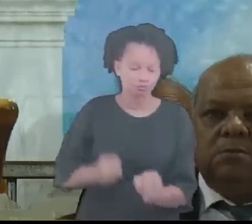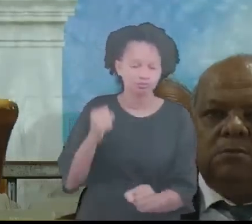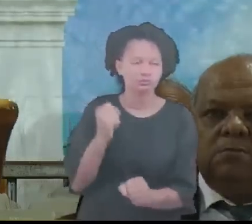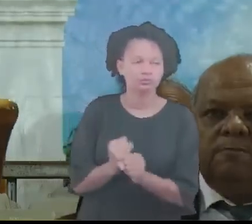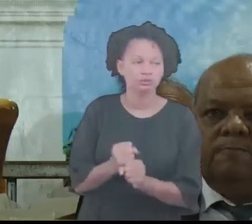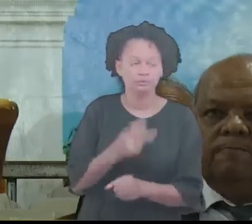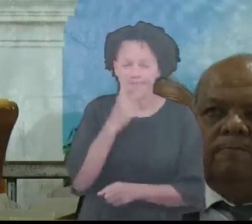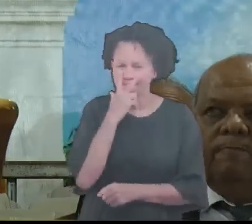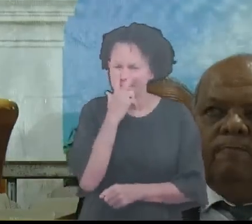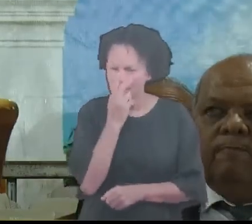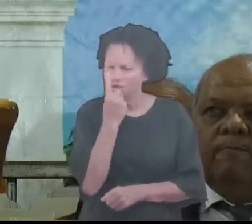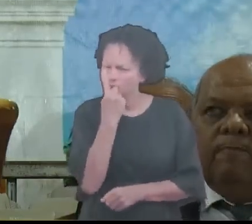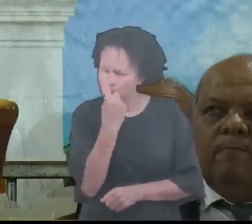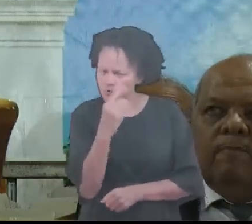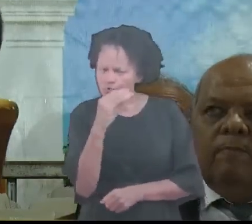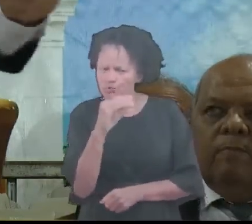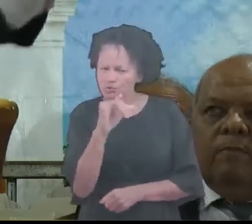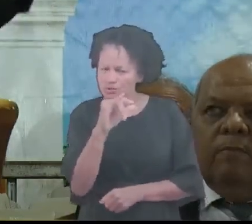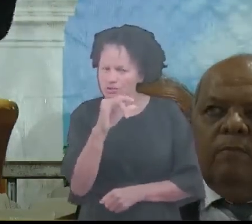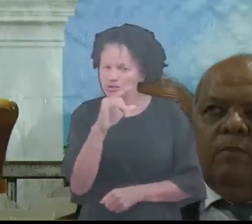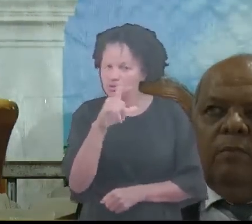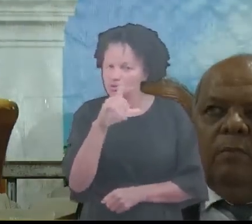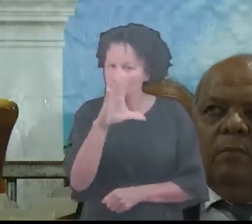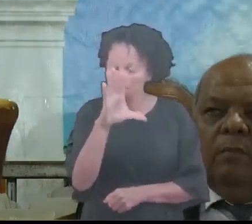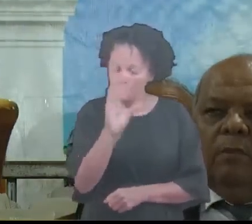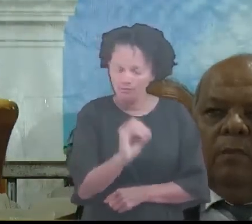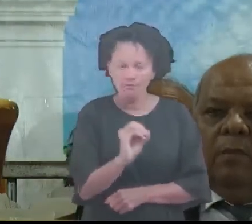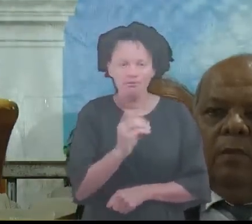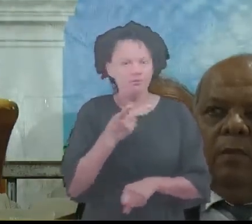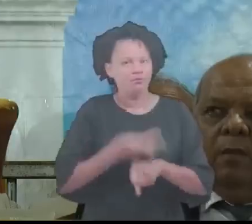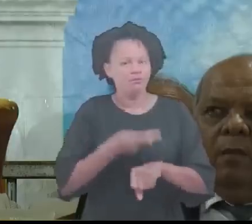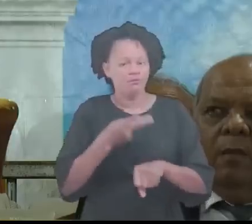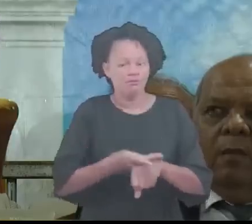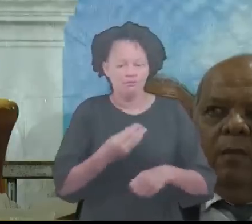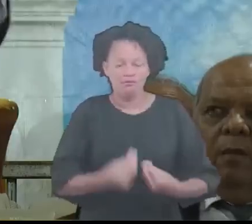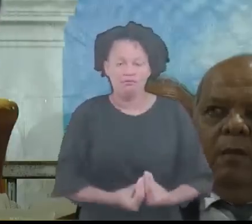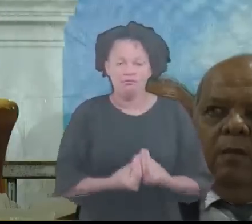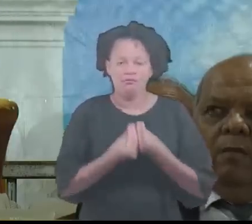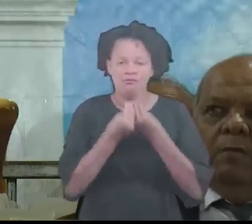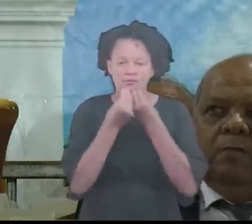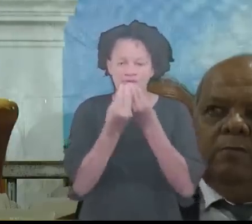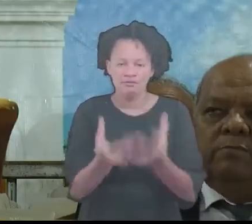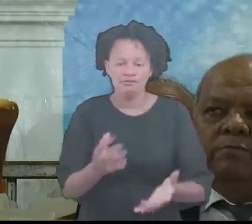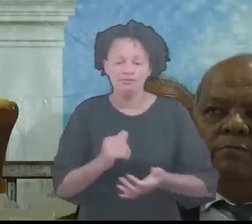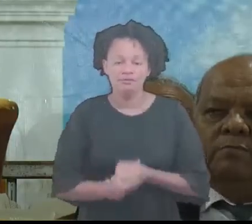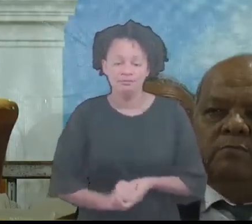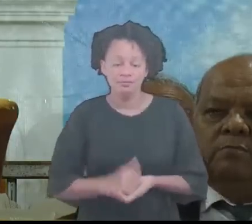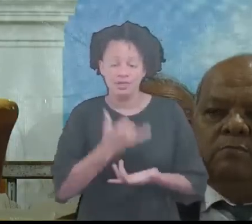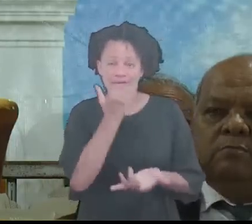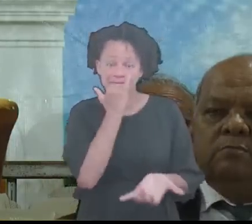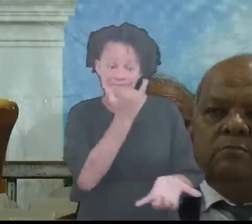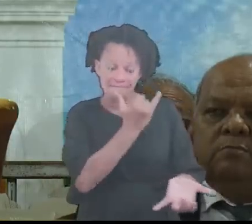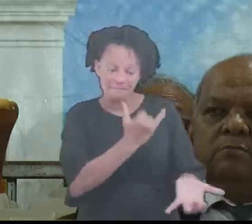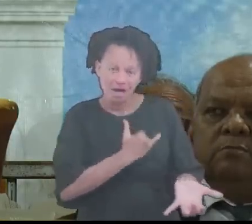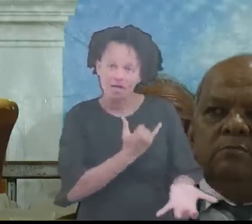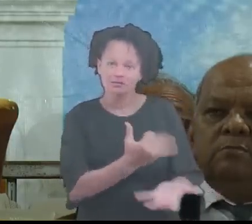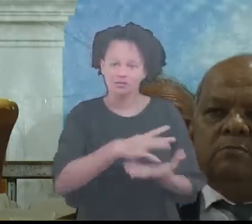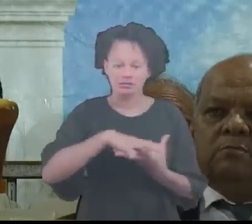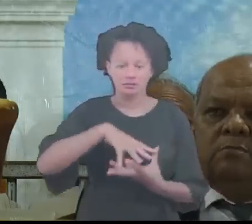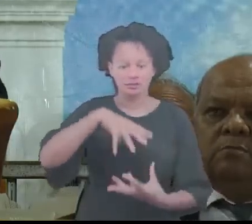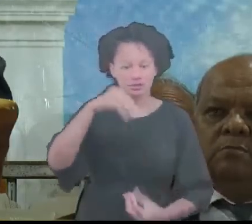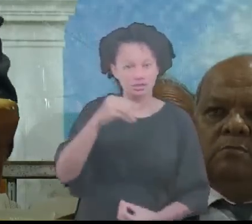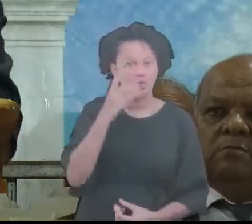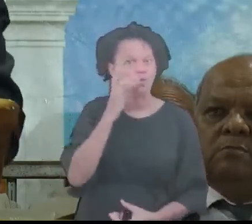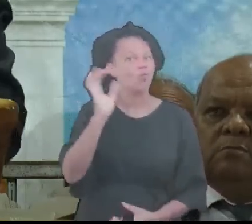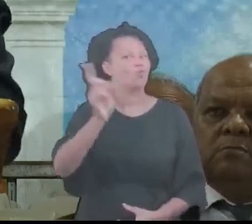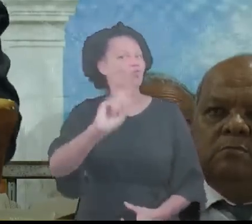era um ciclo. Um ciclo de prata pela redenção da alma. Glória a Deus, não era de